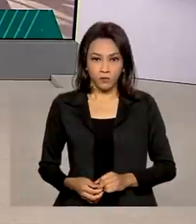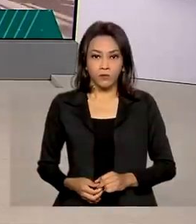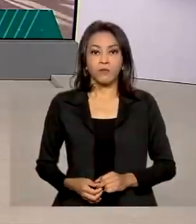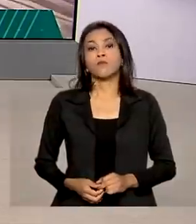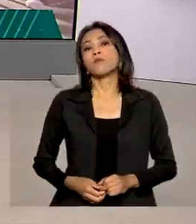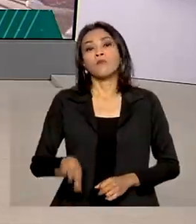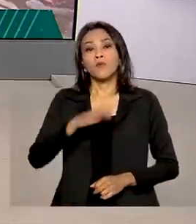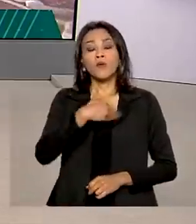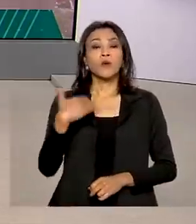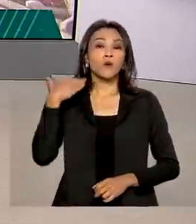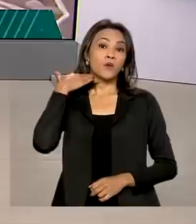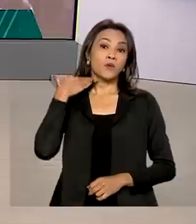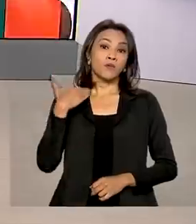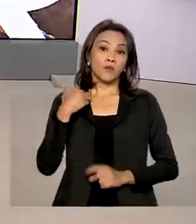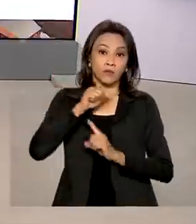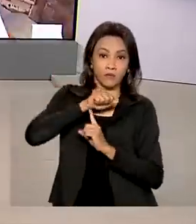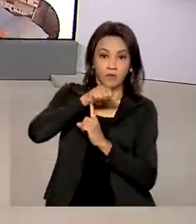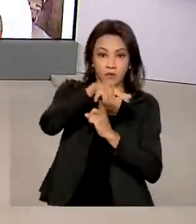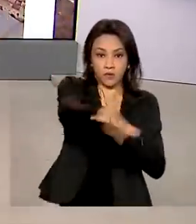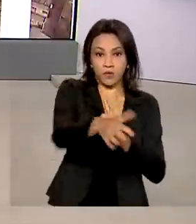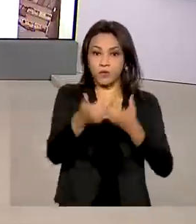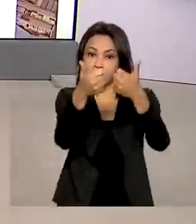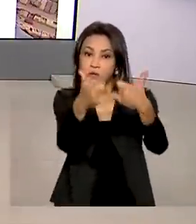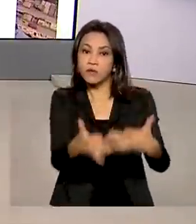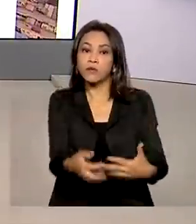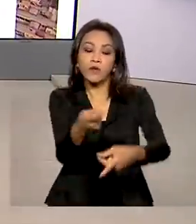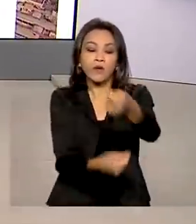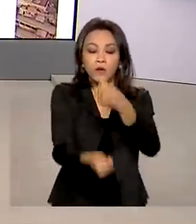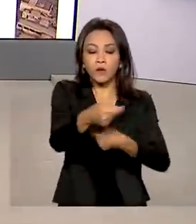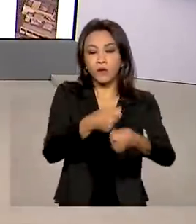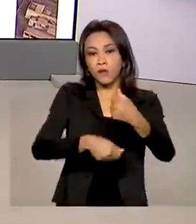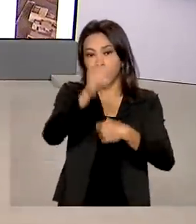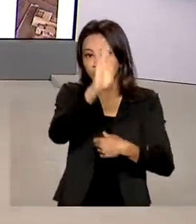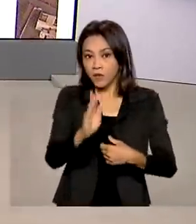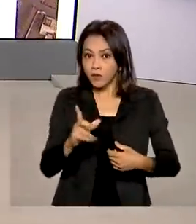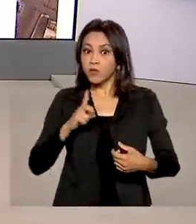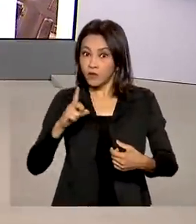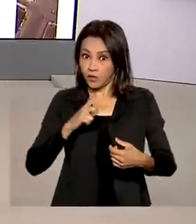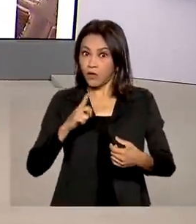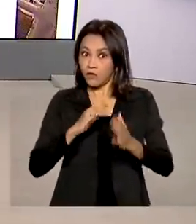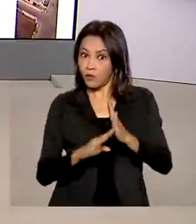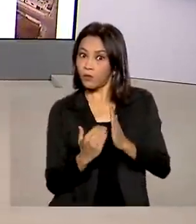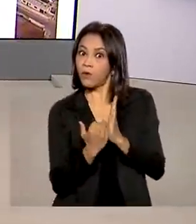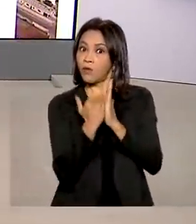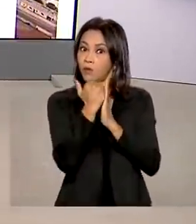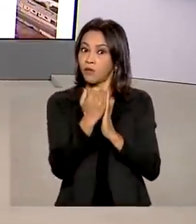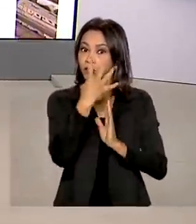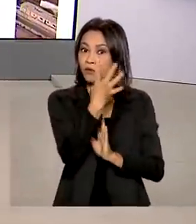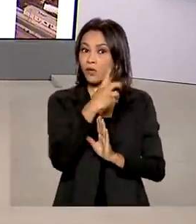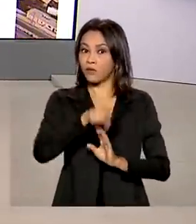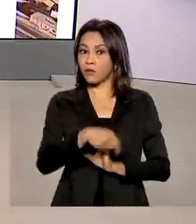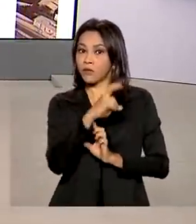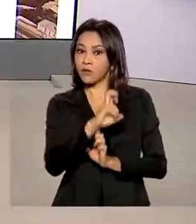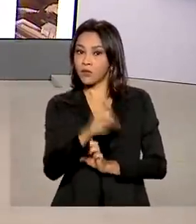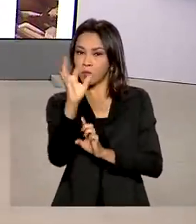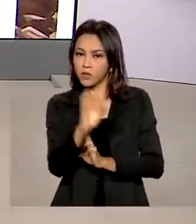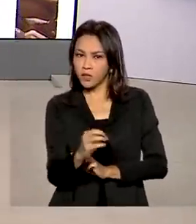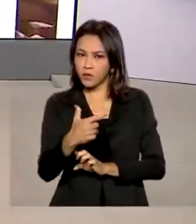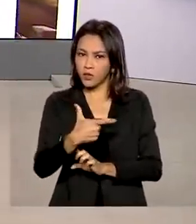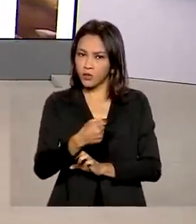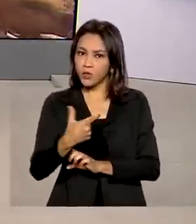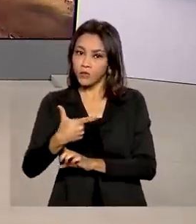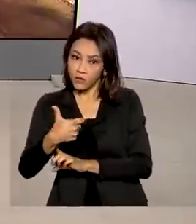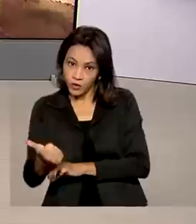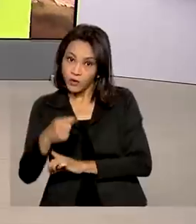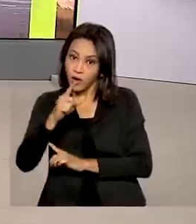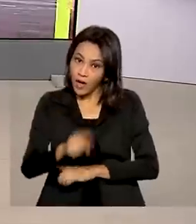O Banco Central indica que a economia brasileira registrou um crescimento de 4,5% em 2021. É a chamada prévia